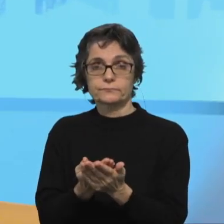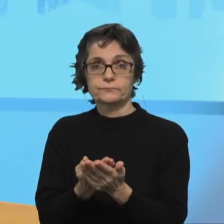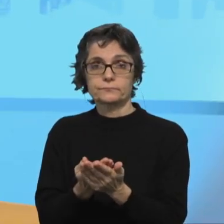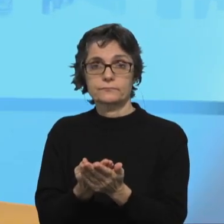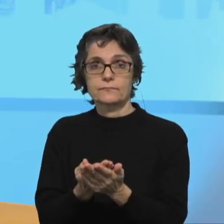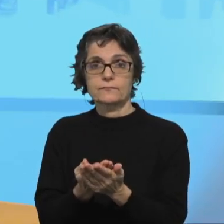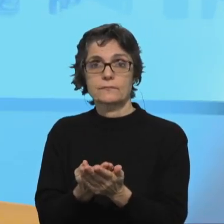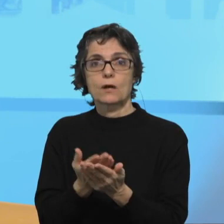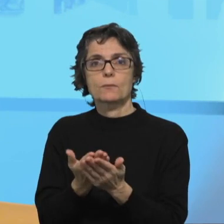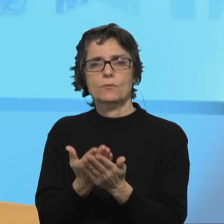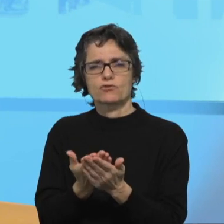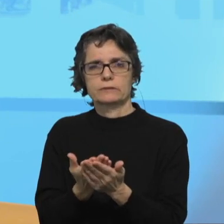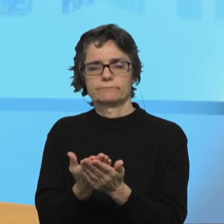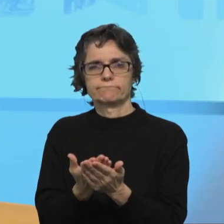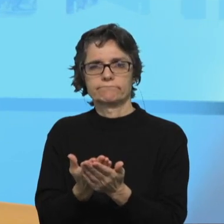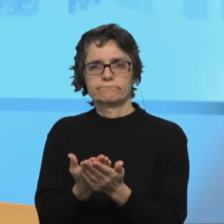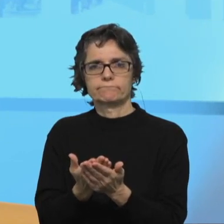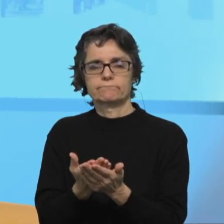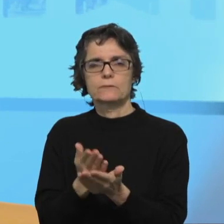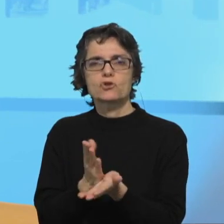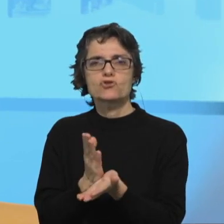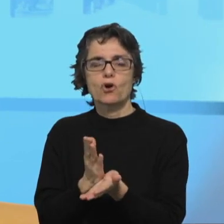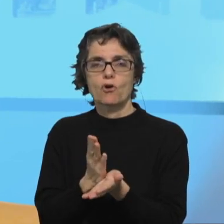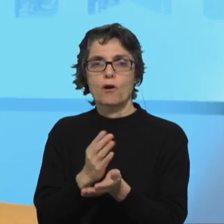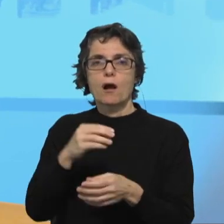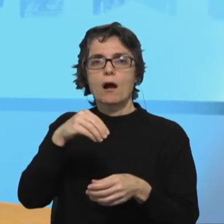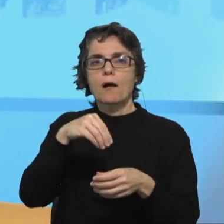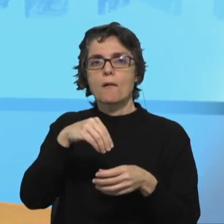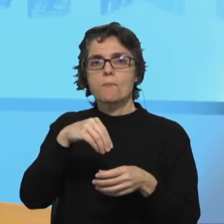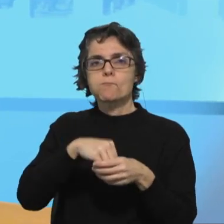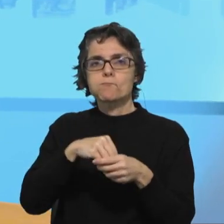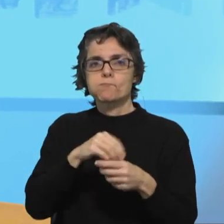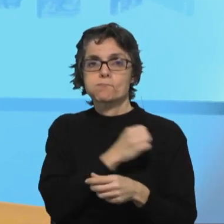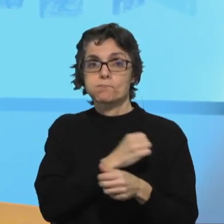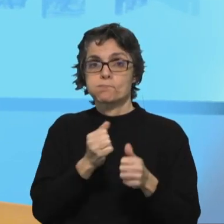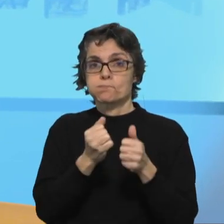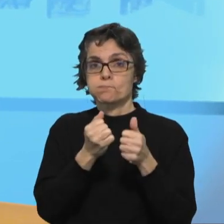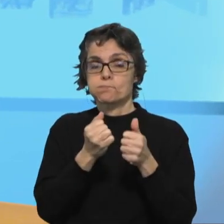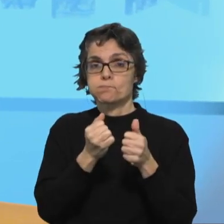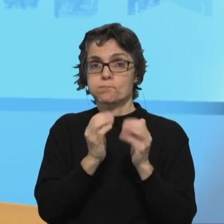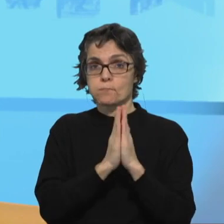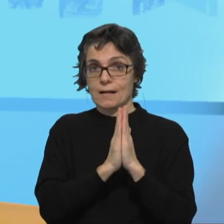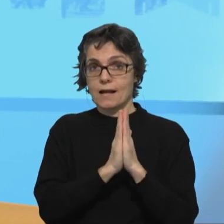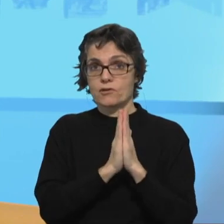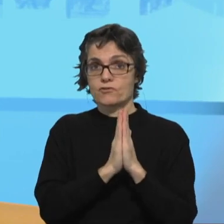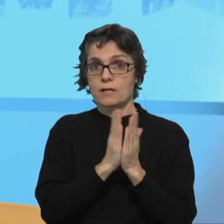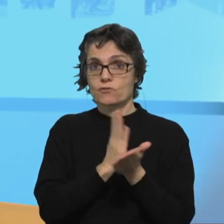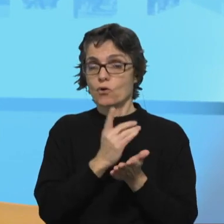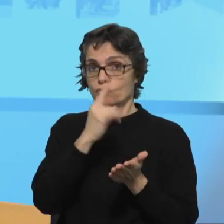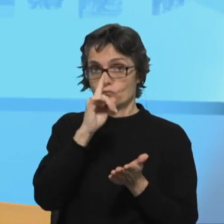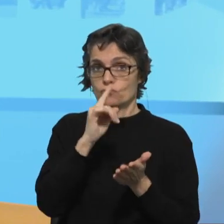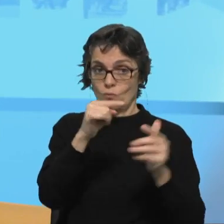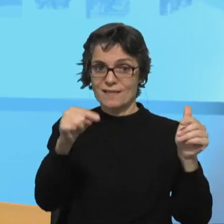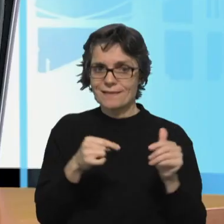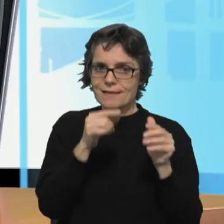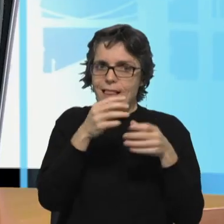para habitar apenas o perímetro da paróquia, perímetro físico da igreja, do lugar de culto ou das salas